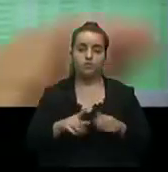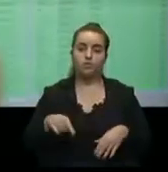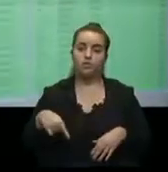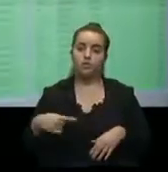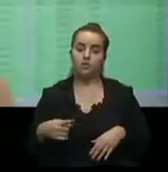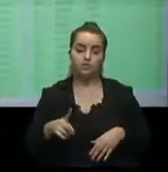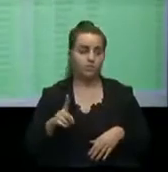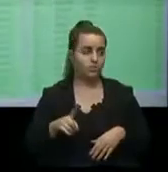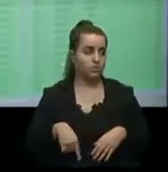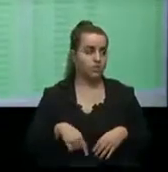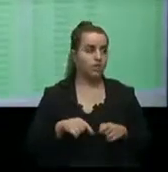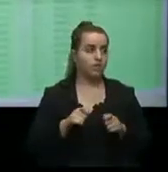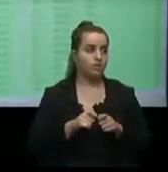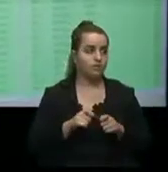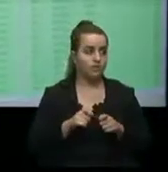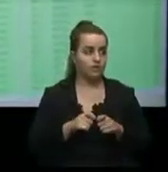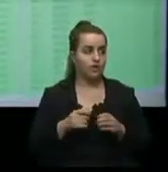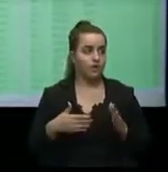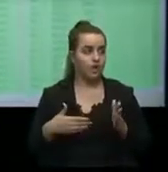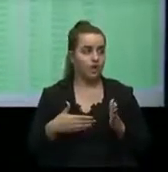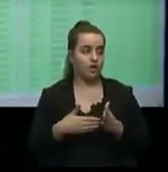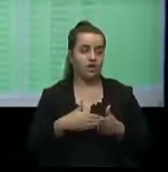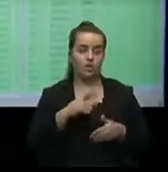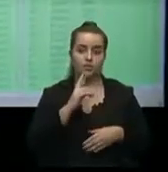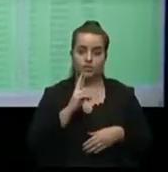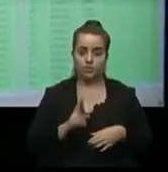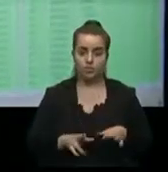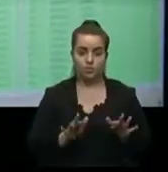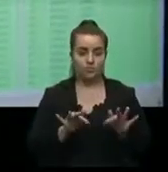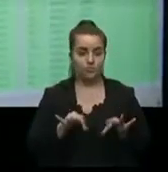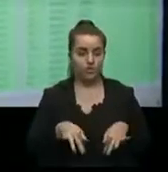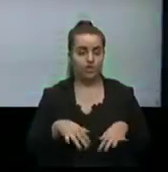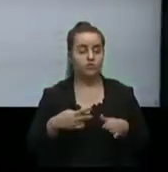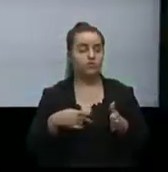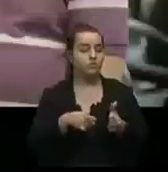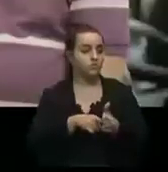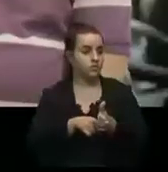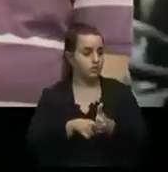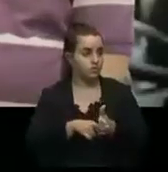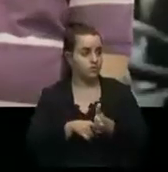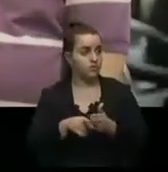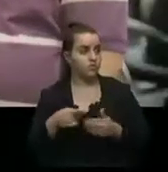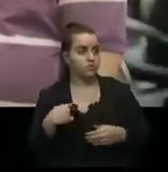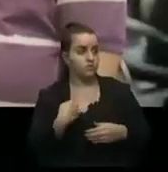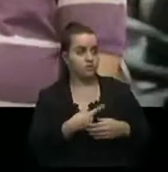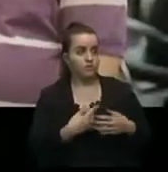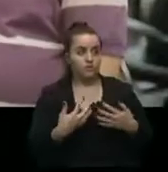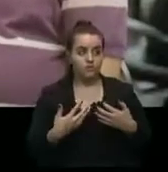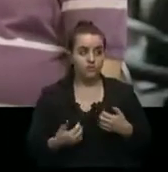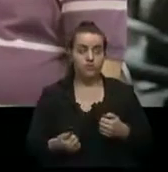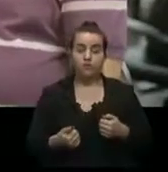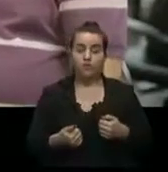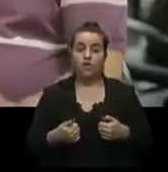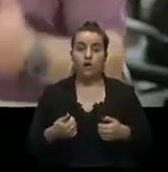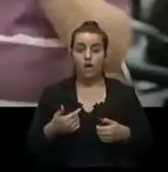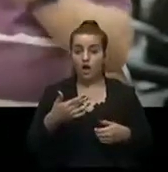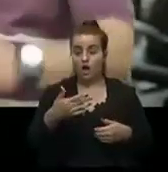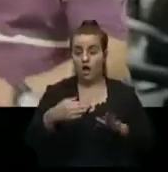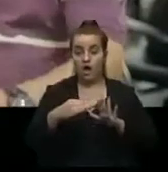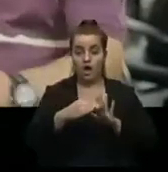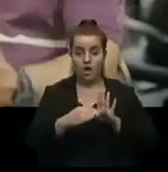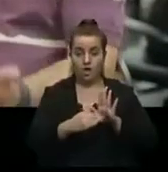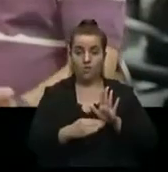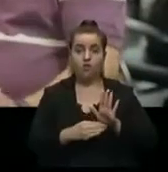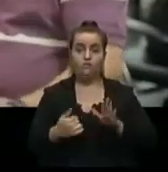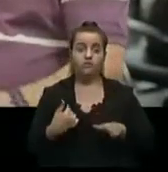depois será processado até chegar nos resultados finais da pesquisa. Nós recebemos aqui os questionários, a